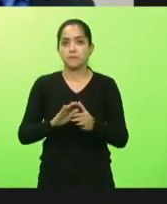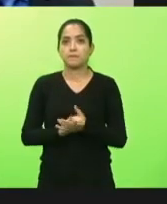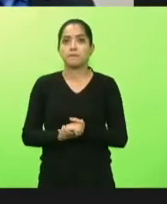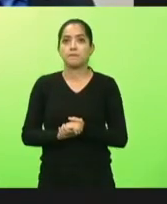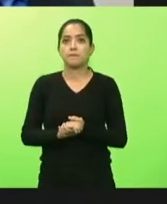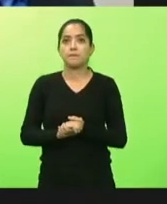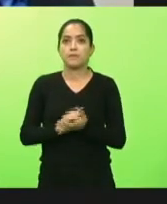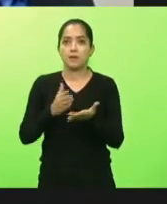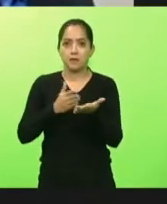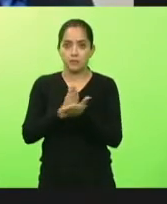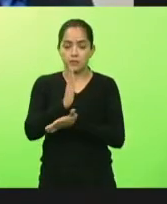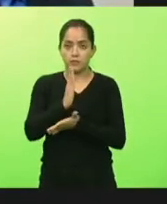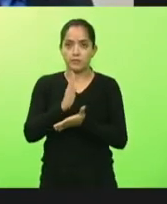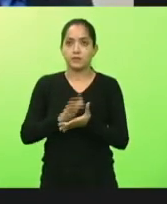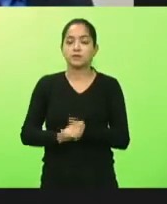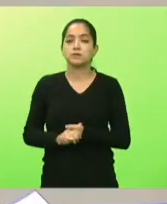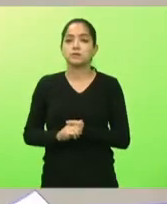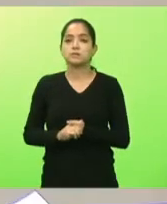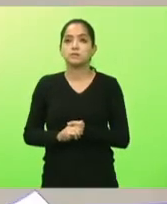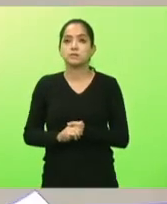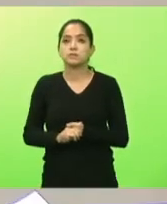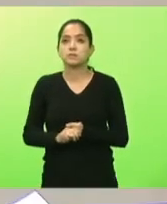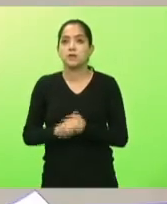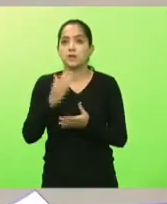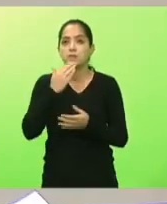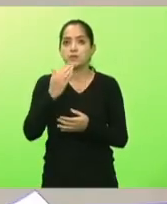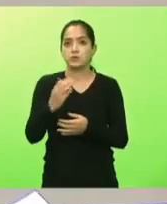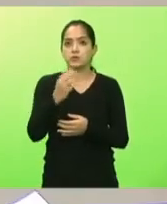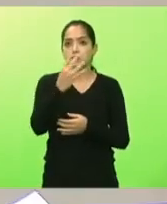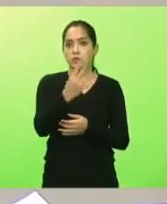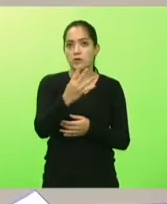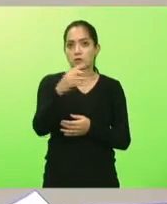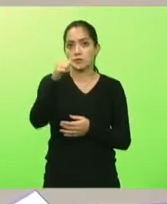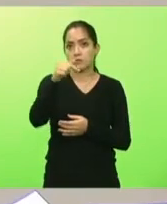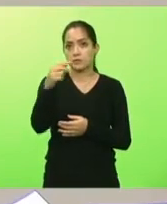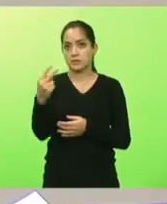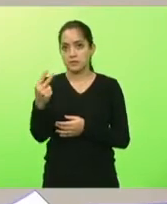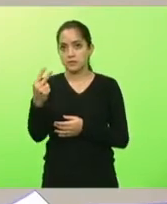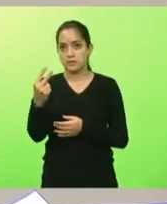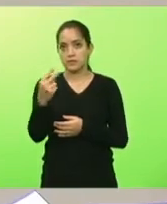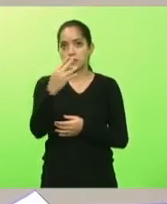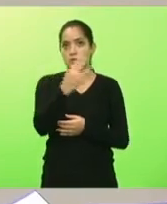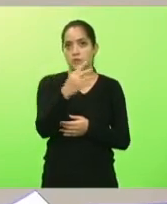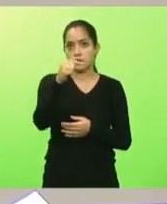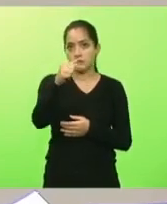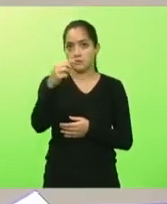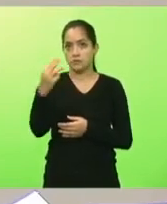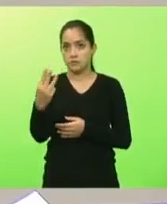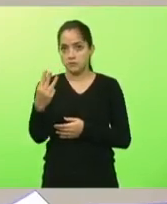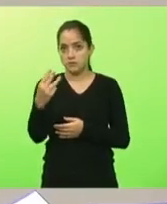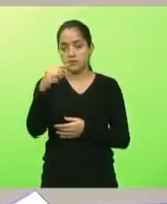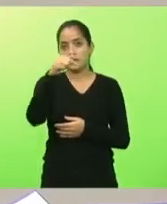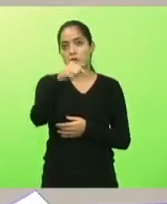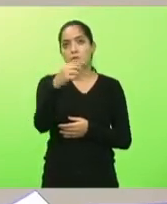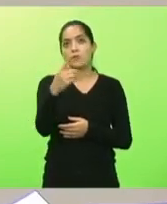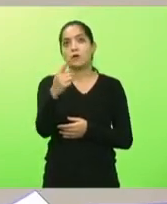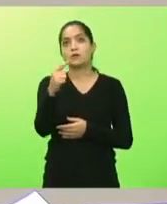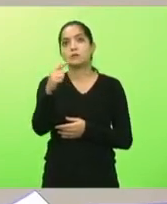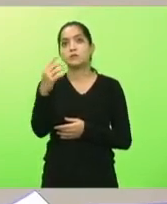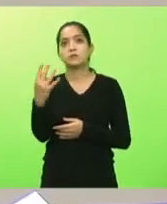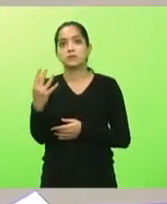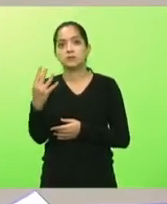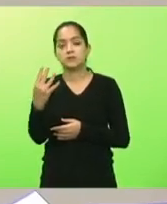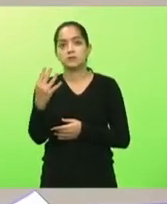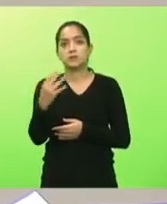encontra. Aprovado por unanimidade. Pedido de informação 472, 473 e 474, autor deputado